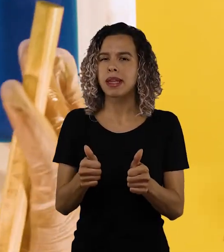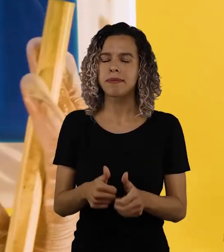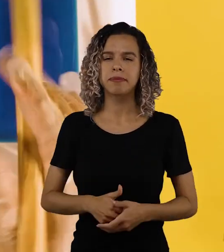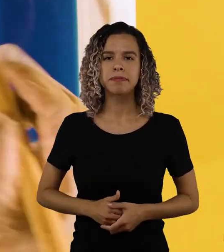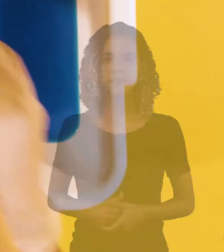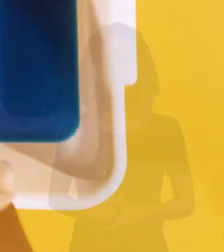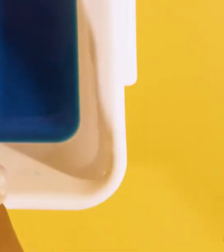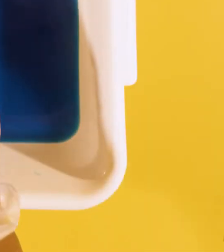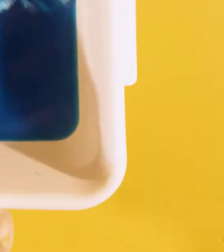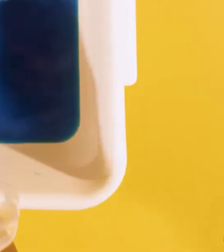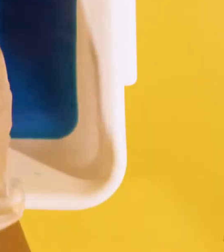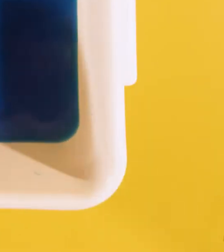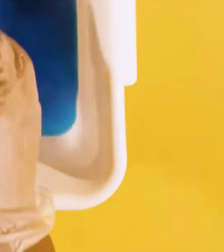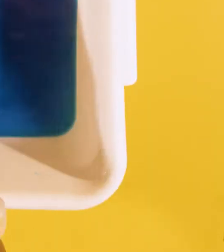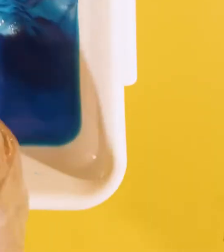muito eficiente.